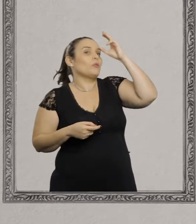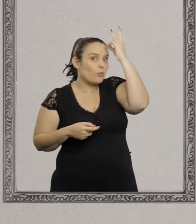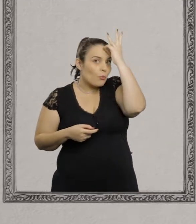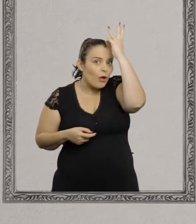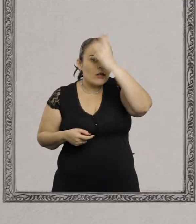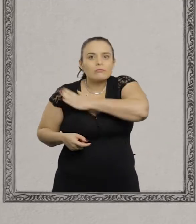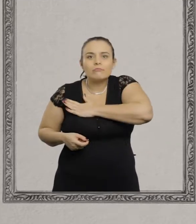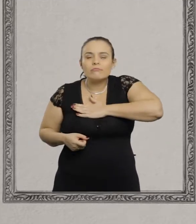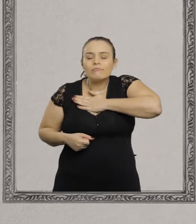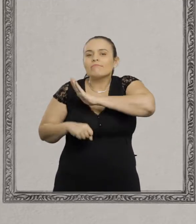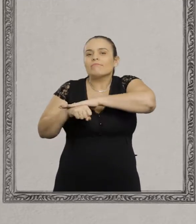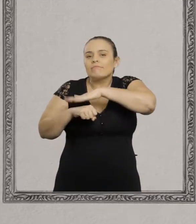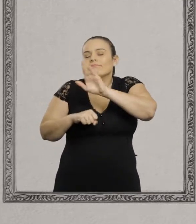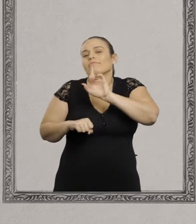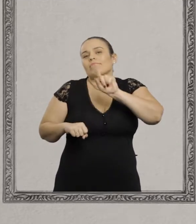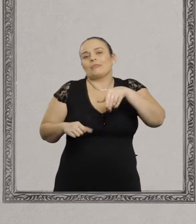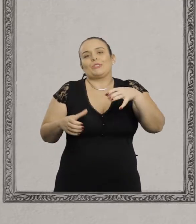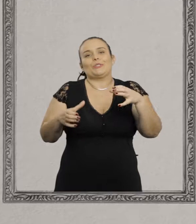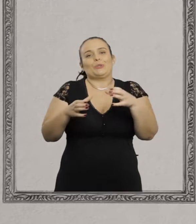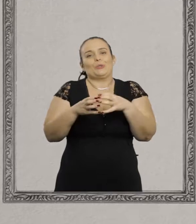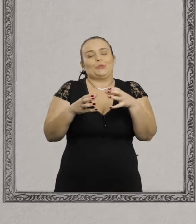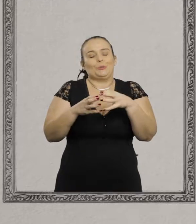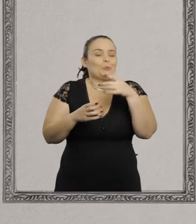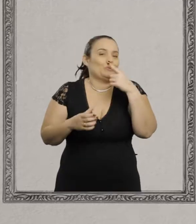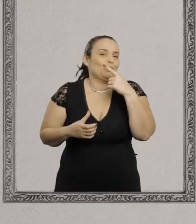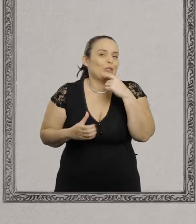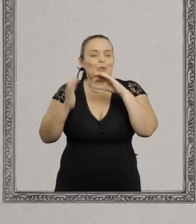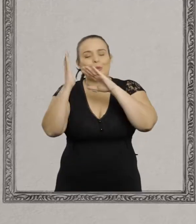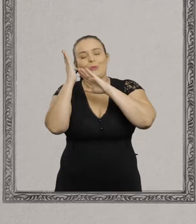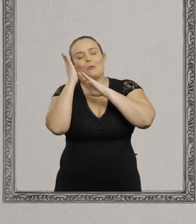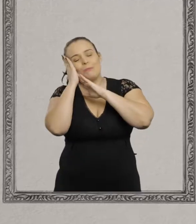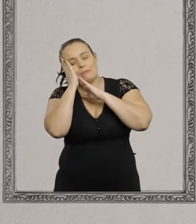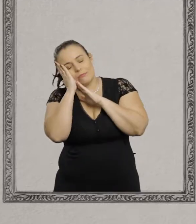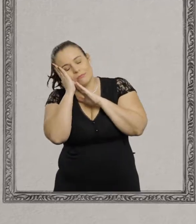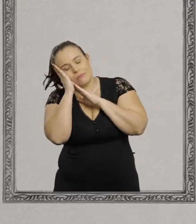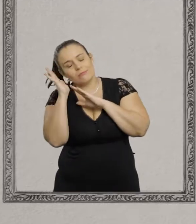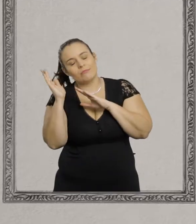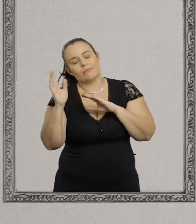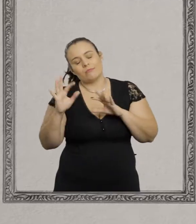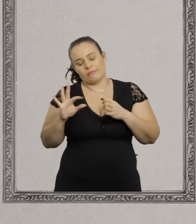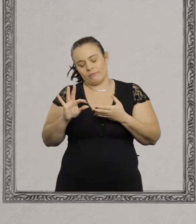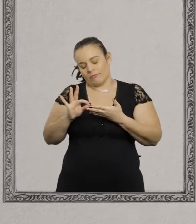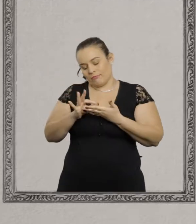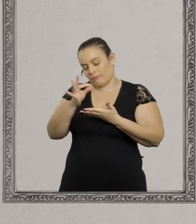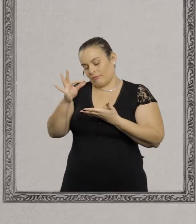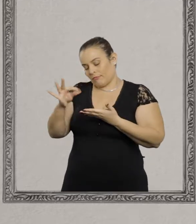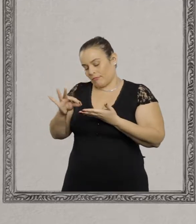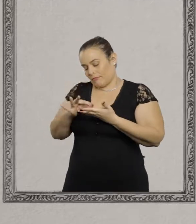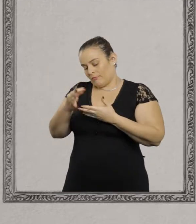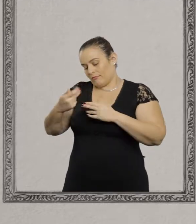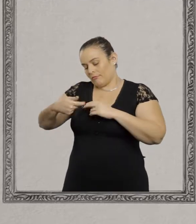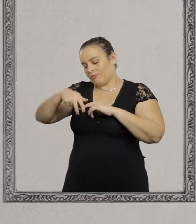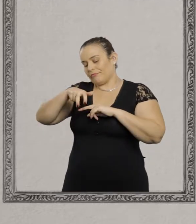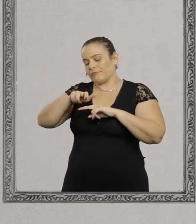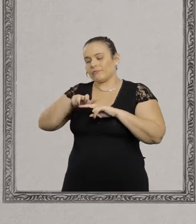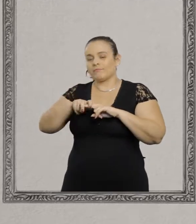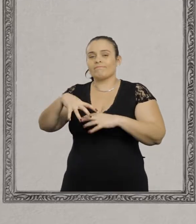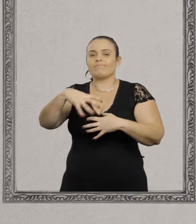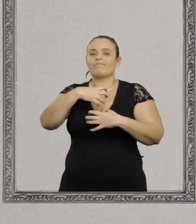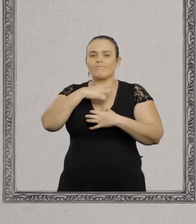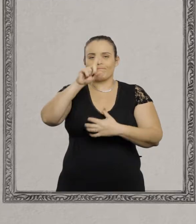gostava era quando os meninos iam dormir. Ela se sentava para costurar e dizia que estava em